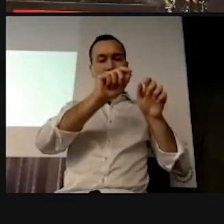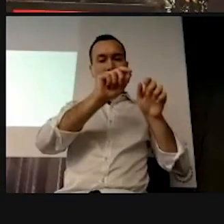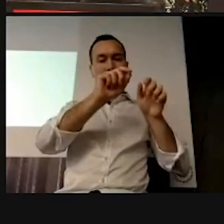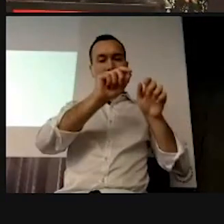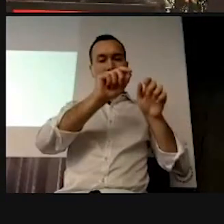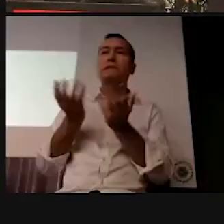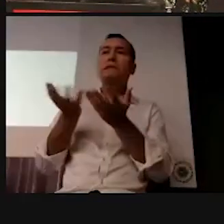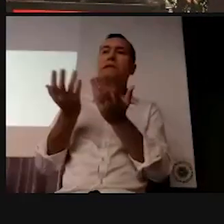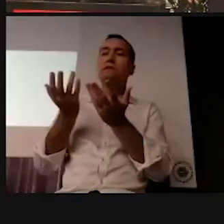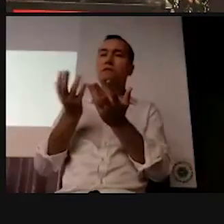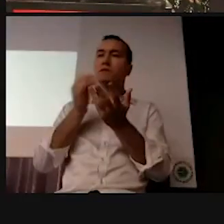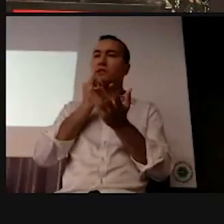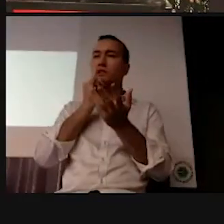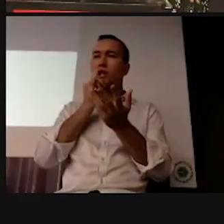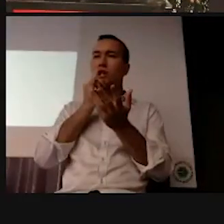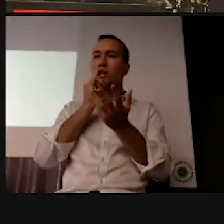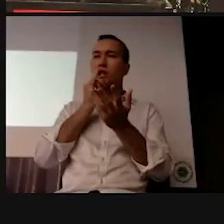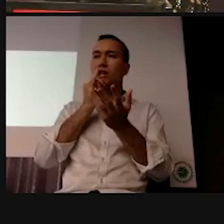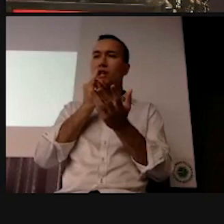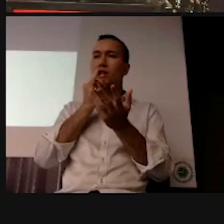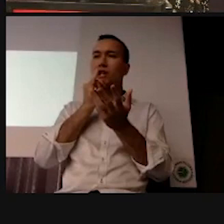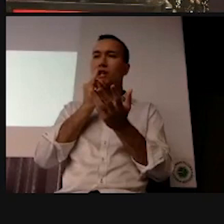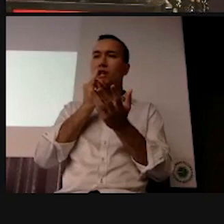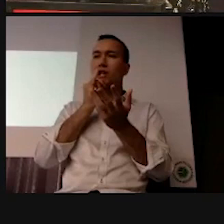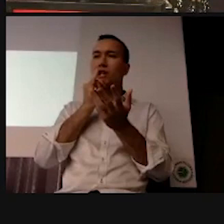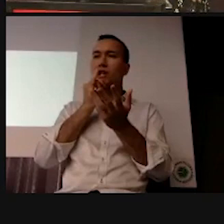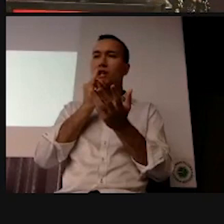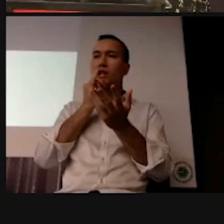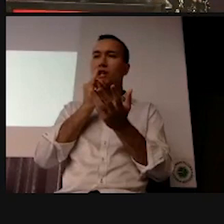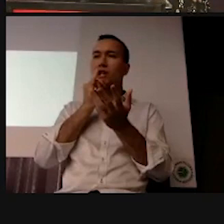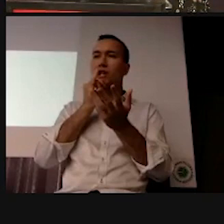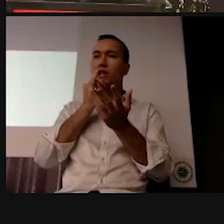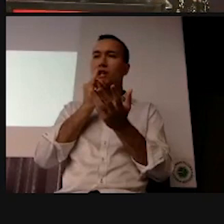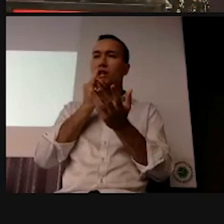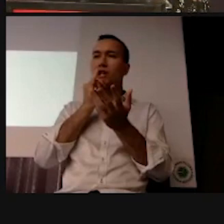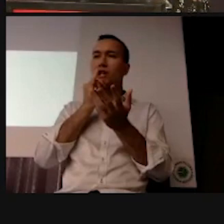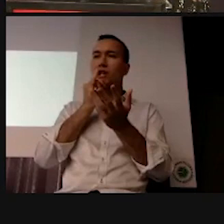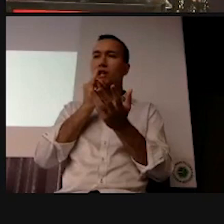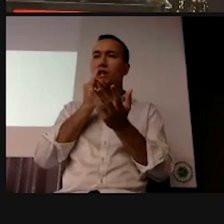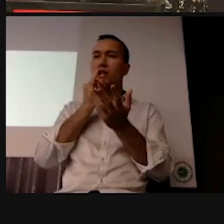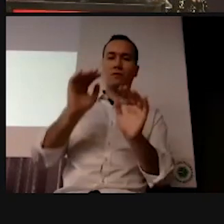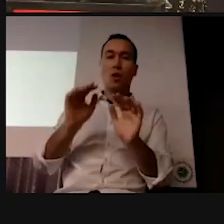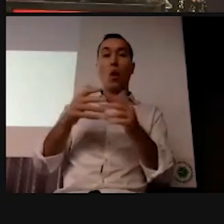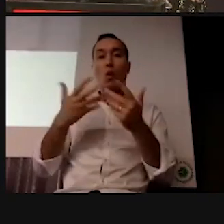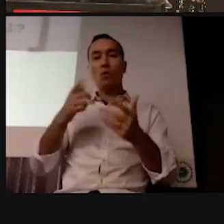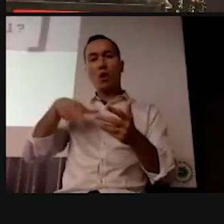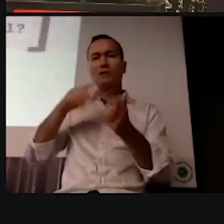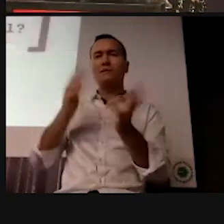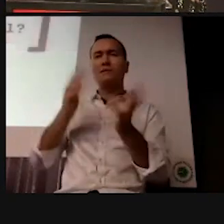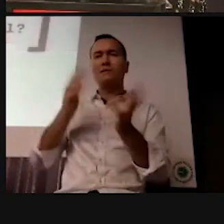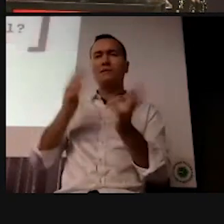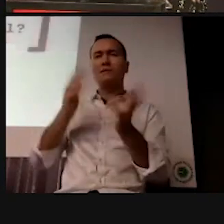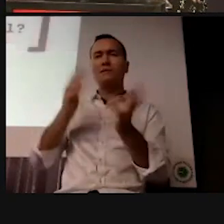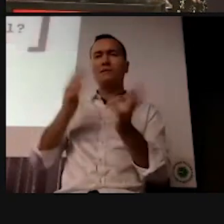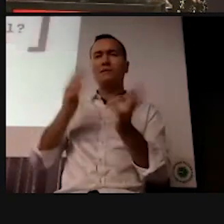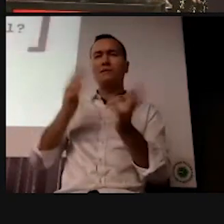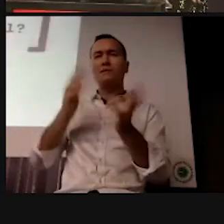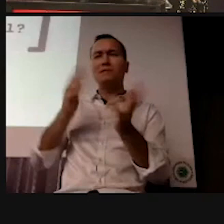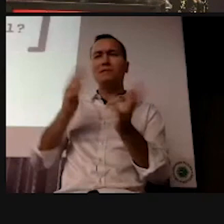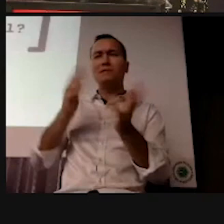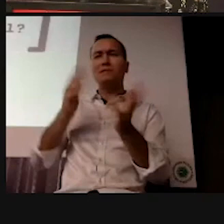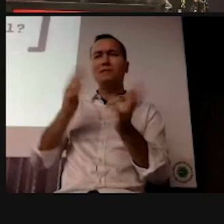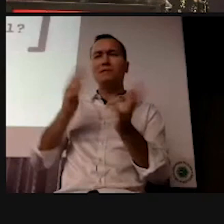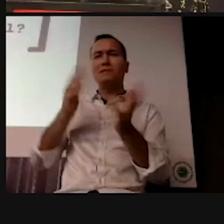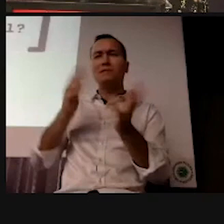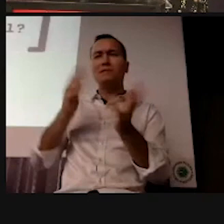a colaboração, os times? Então, de novo, qual é o nosso papel nesses momentos de transformação?